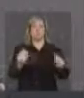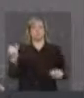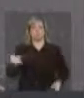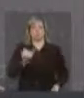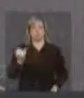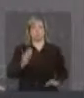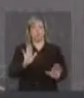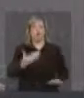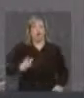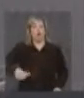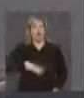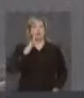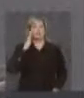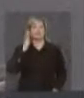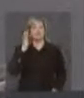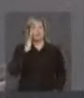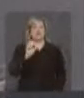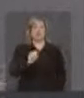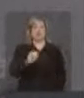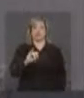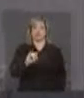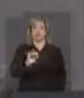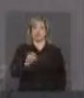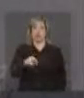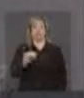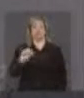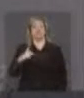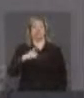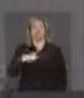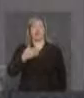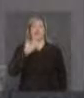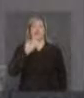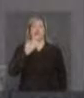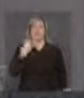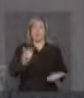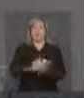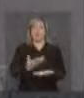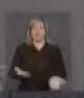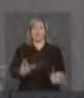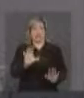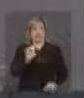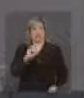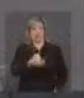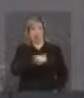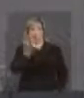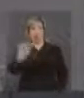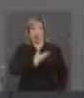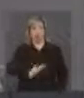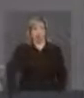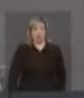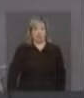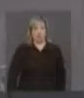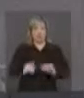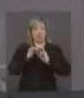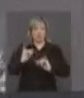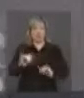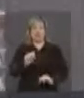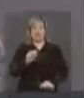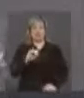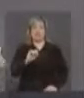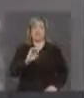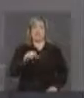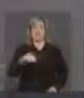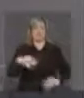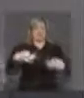que o sistema tem falhas. Se alguém de governo chegar para vocês e falar, olha, o sistema é perfeito,